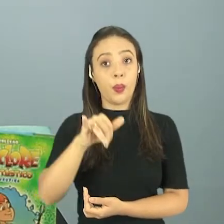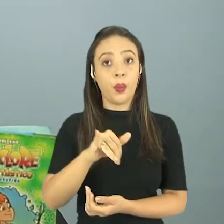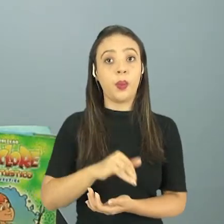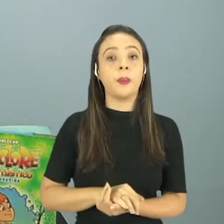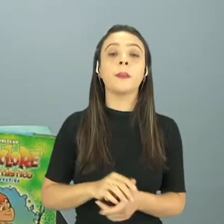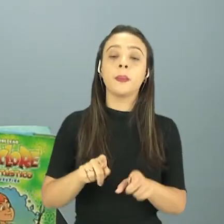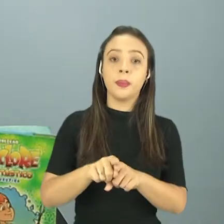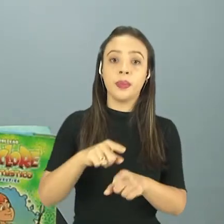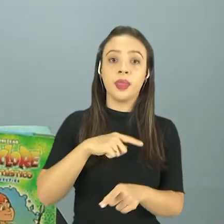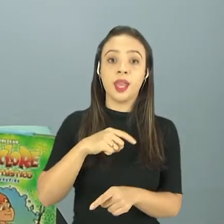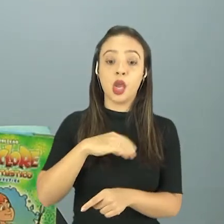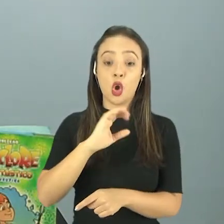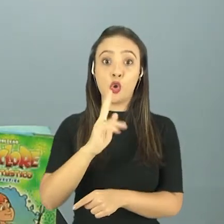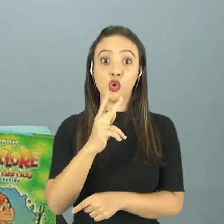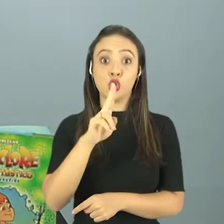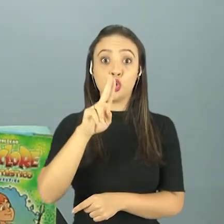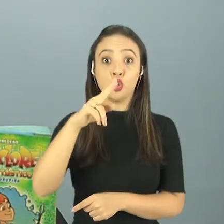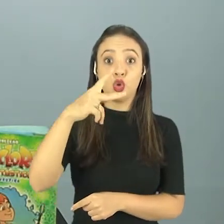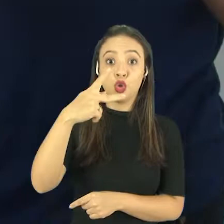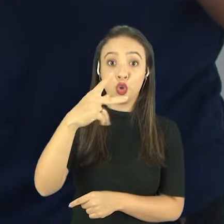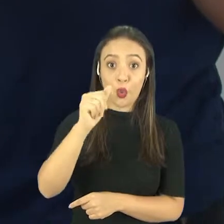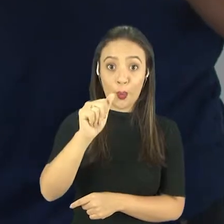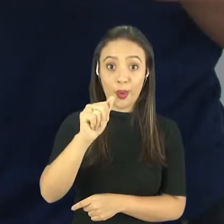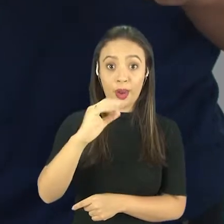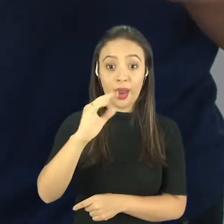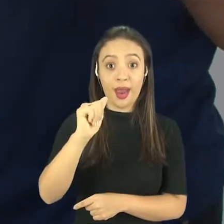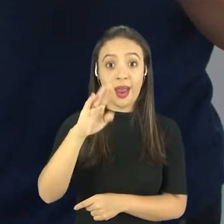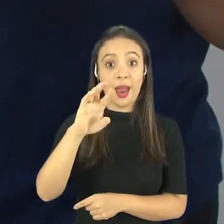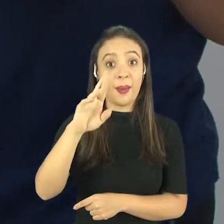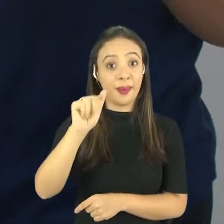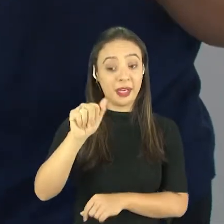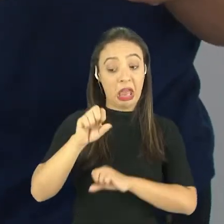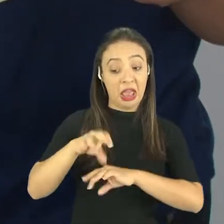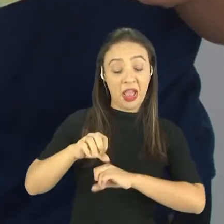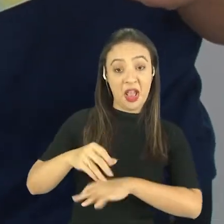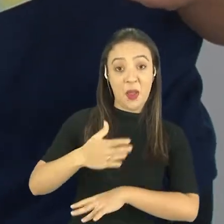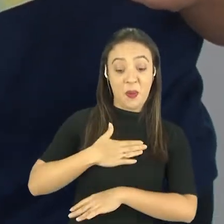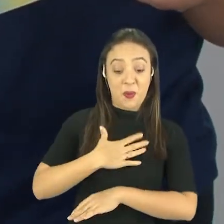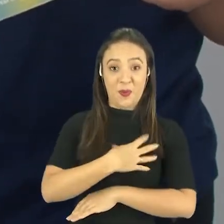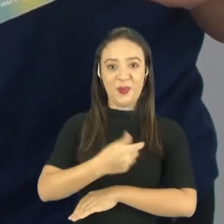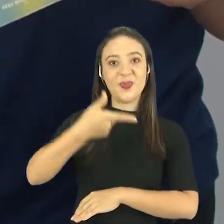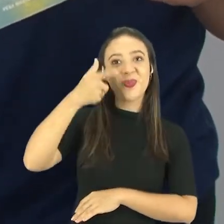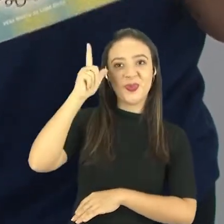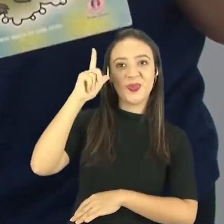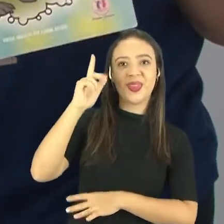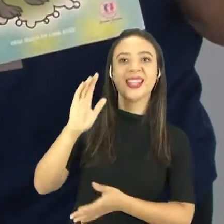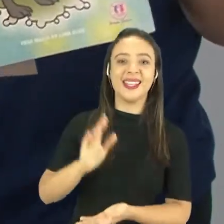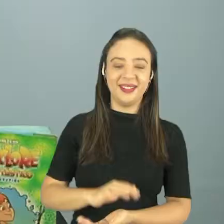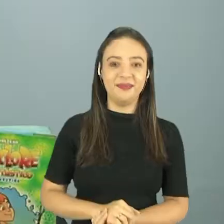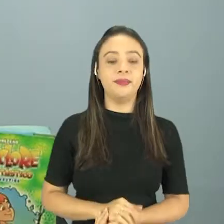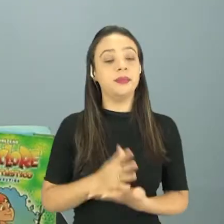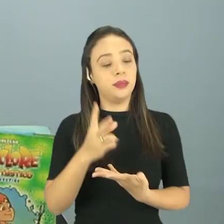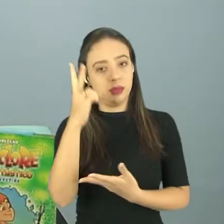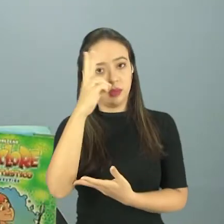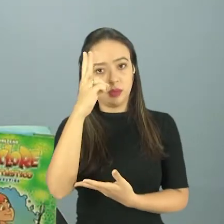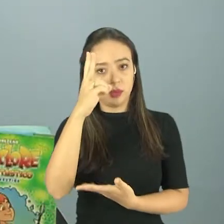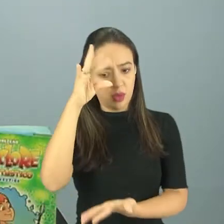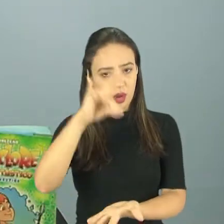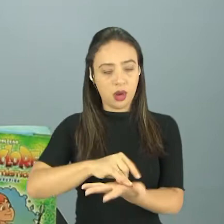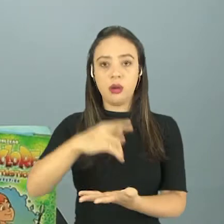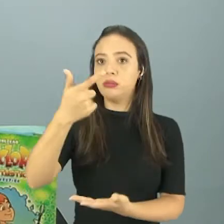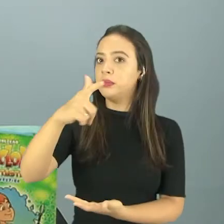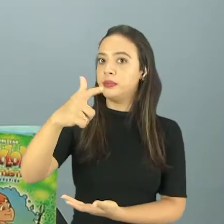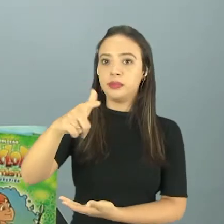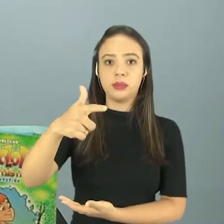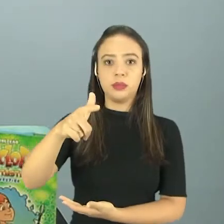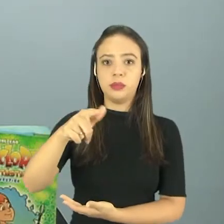essa daqui, ó, Chupa Cabra, eu até li pro meu filho ontem para ele dormir, ele queria ouvir essa história. São histórias que não existem, não tem um Chupa Cabra,